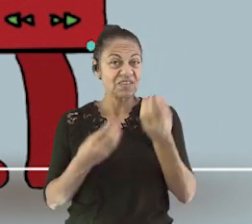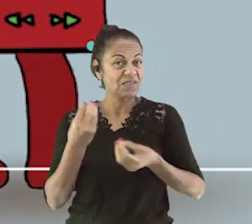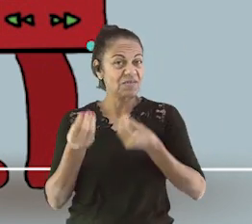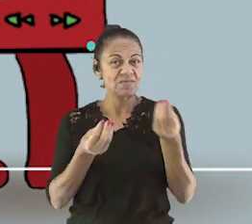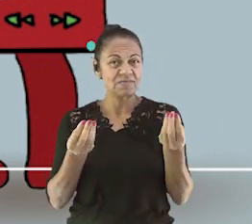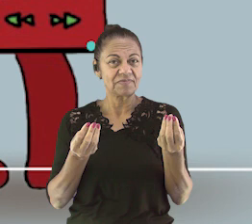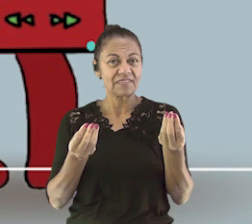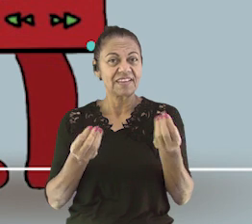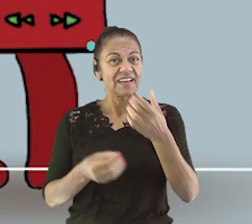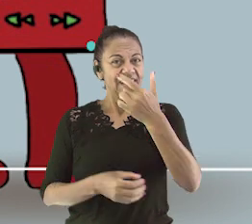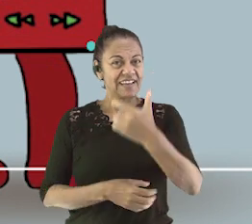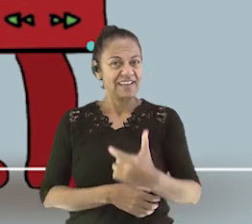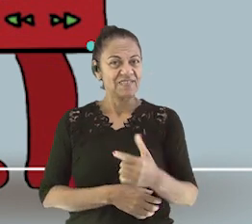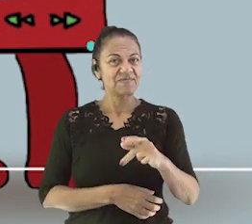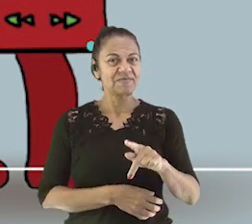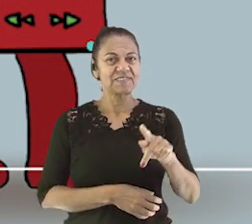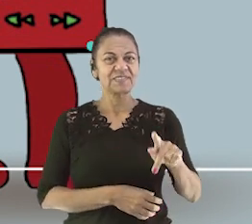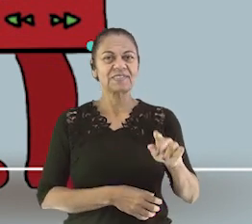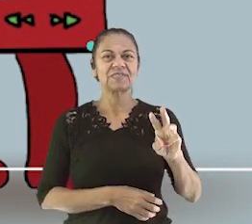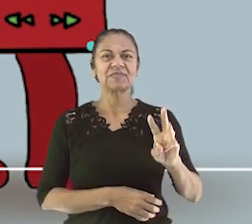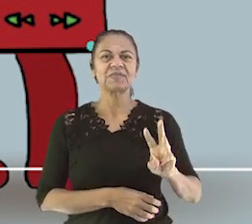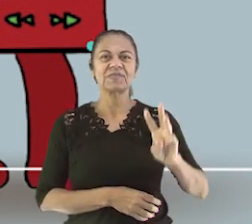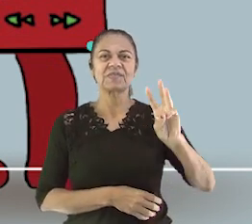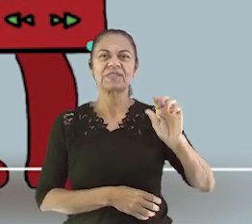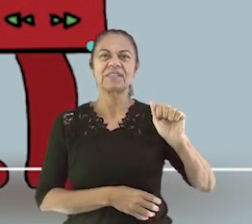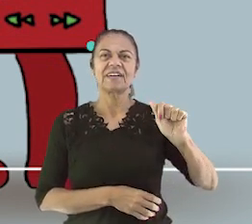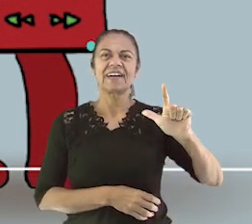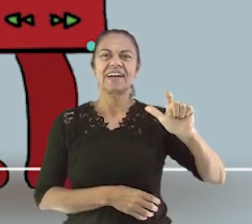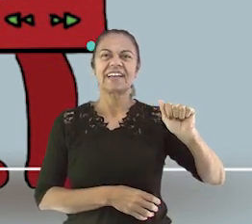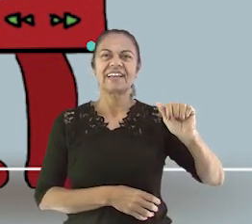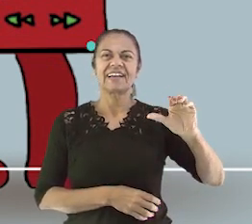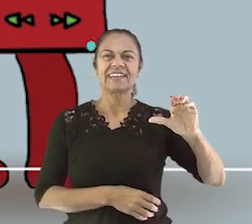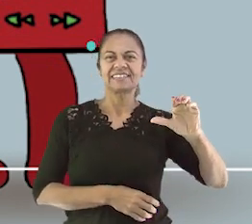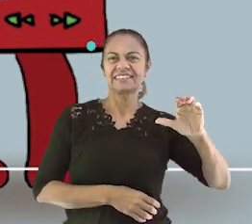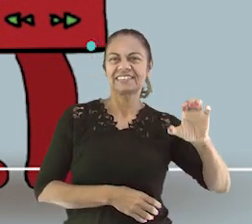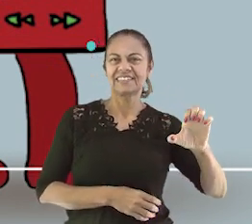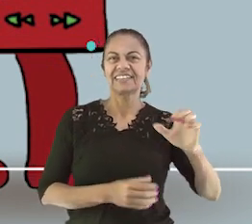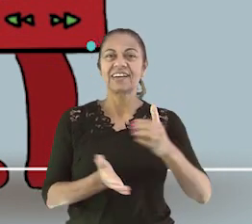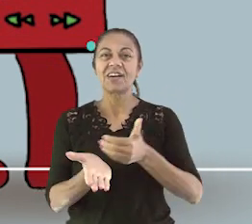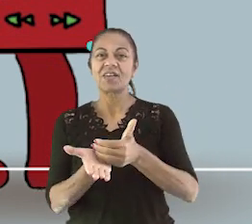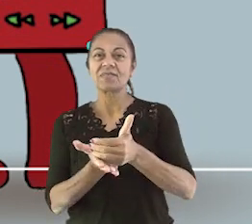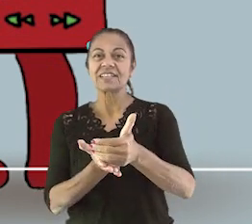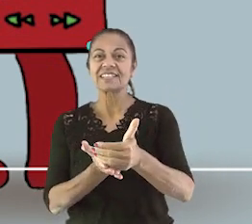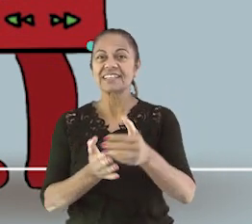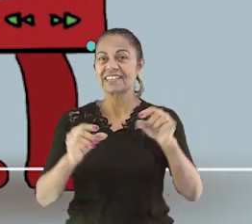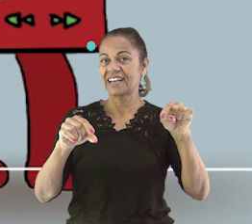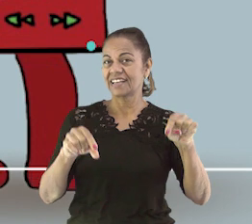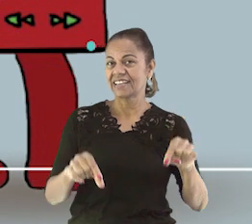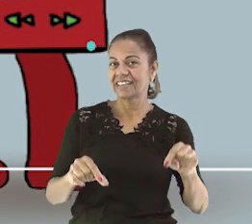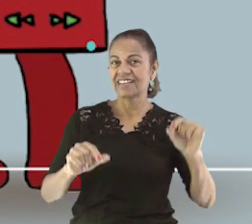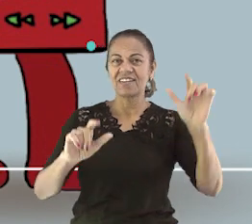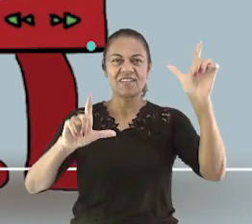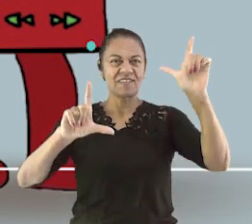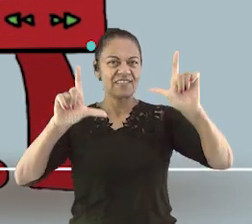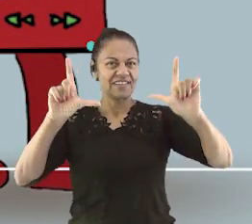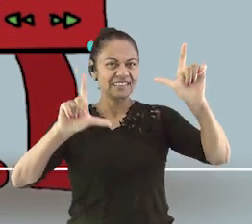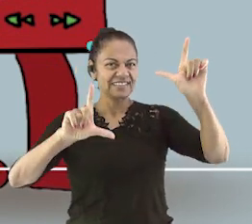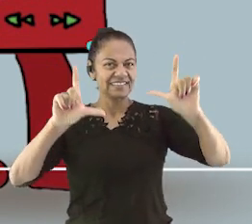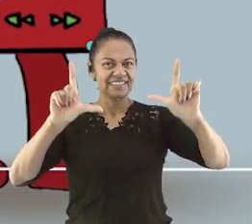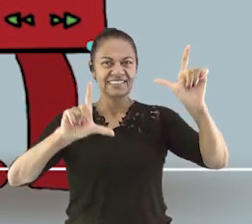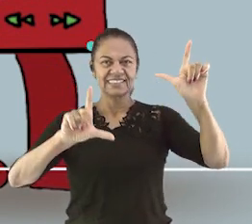professor Wallace de Educação Física e estamos iniciando mais um programa aqui no Tudo